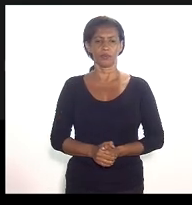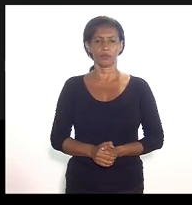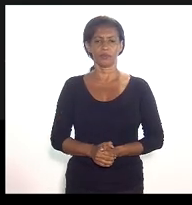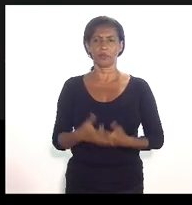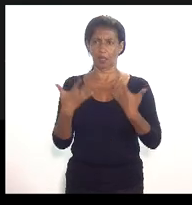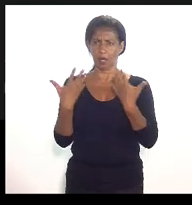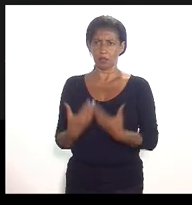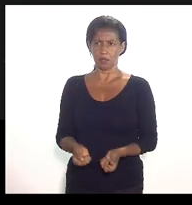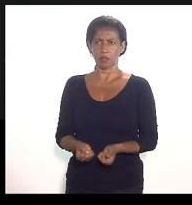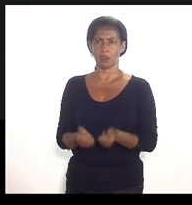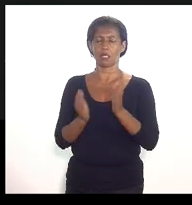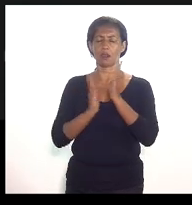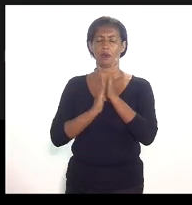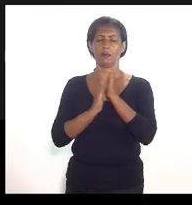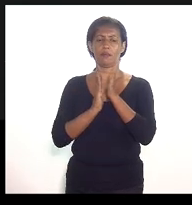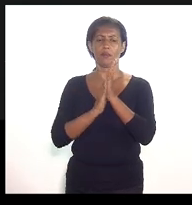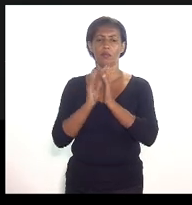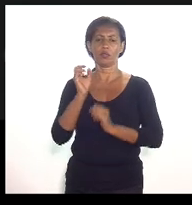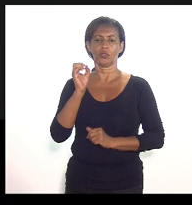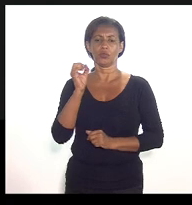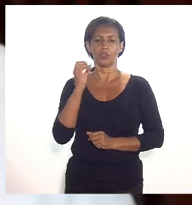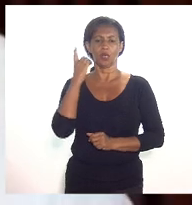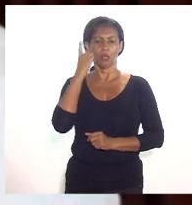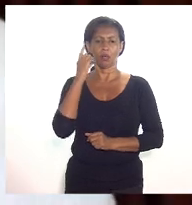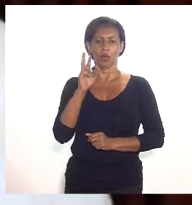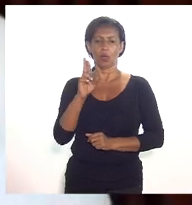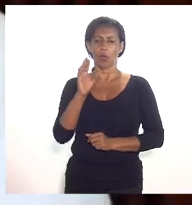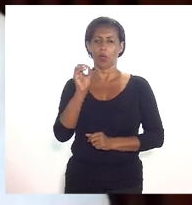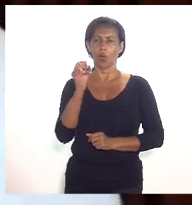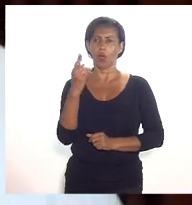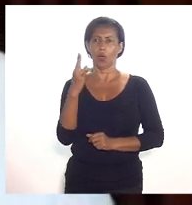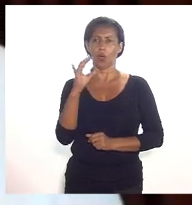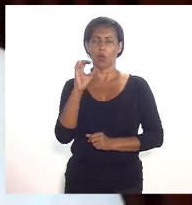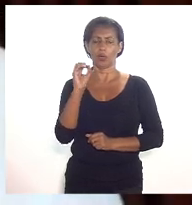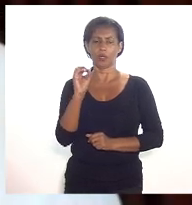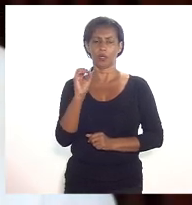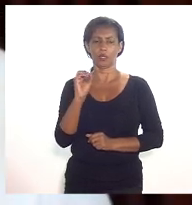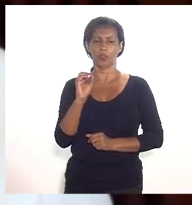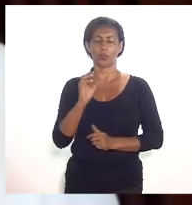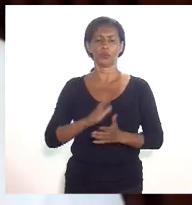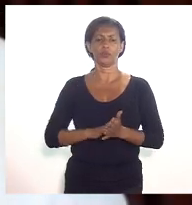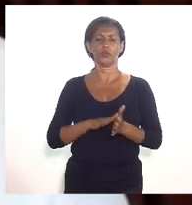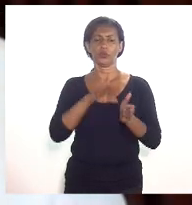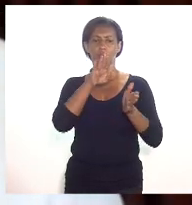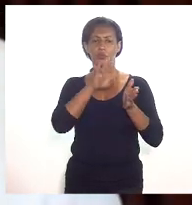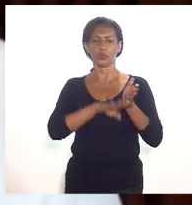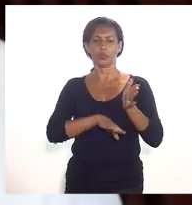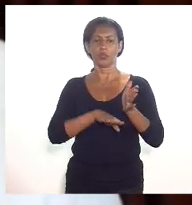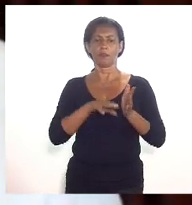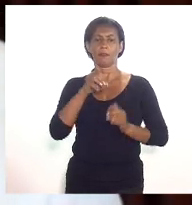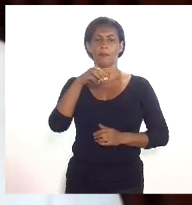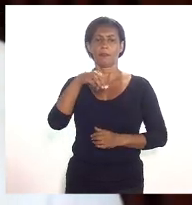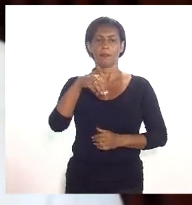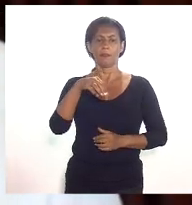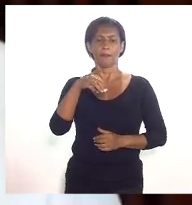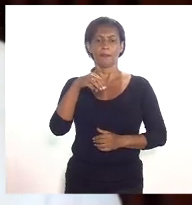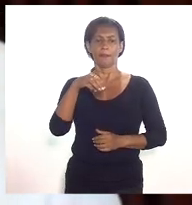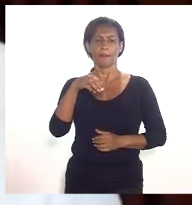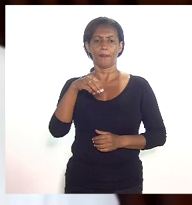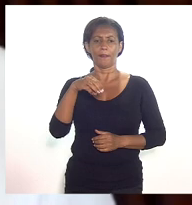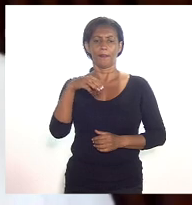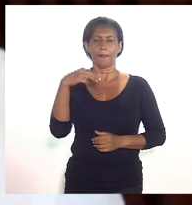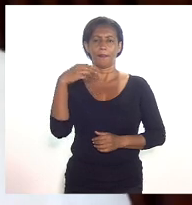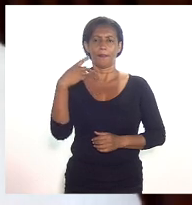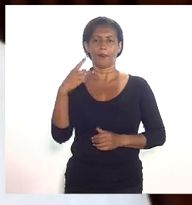Acolhido, então, a proposta do deputado Rodrigo Amorim para baixa diligência da matéria para